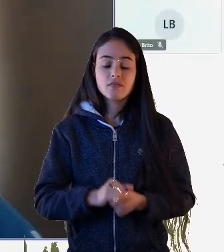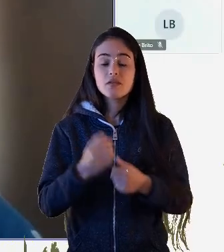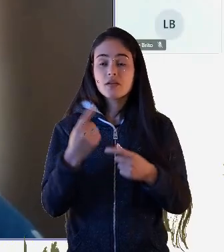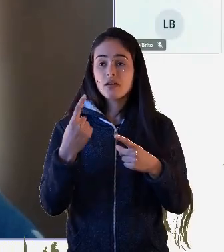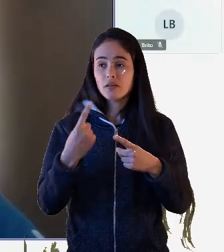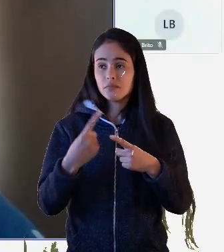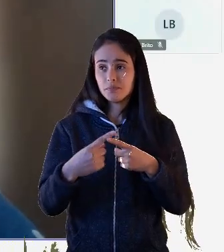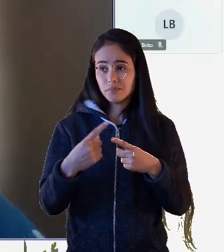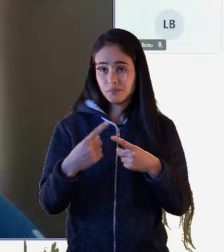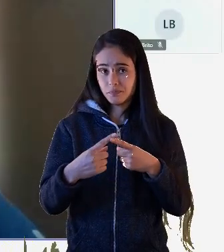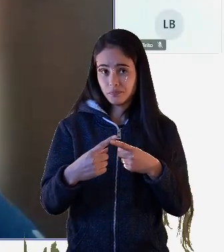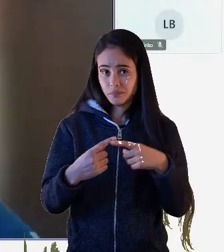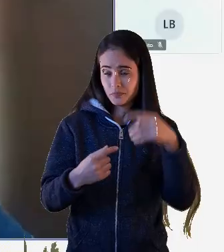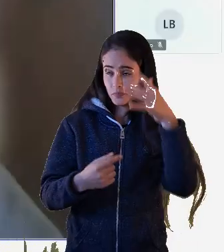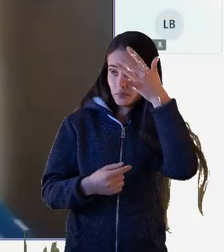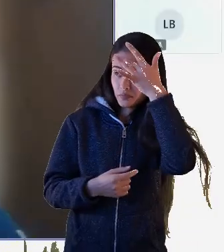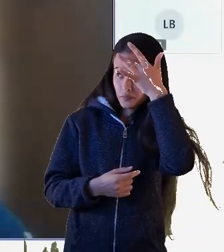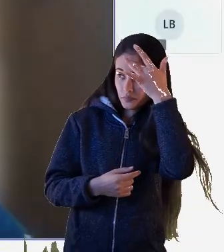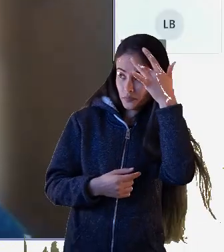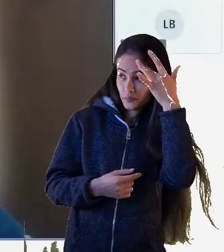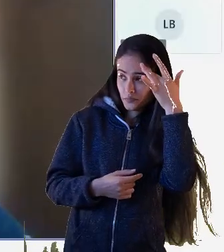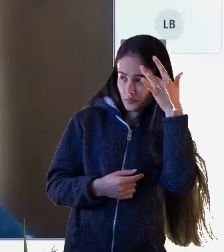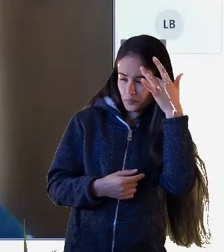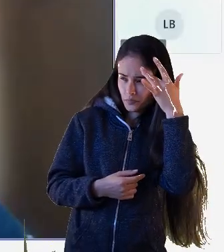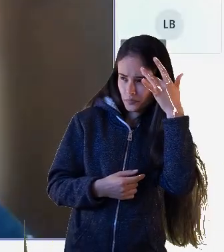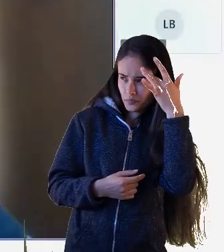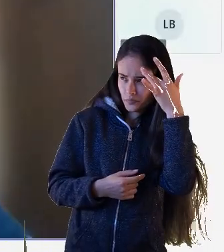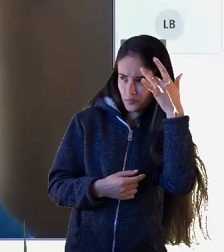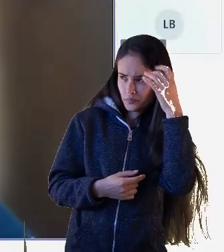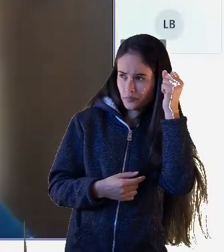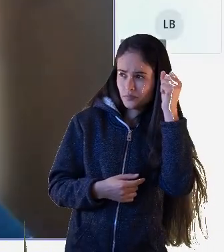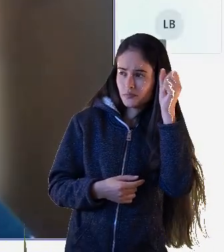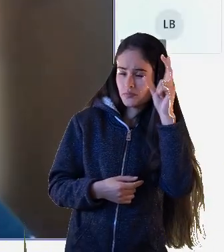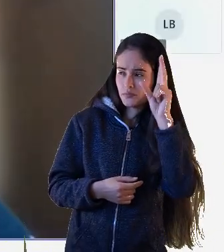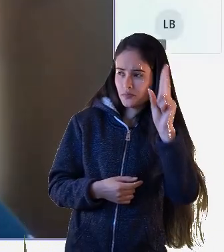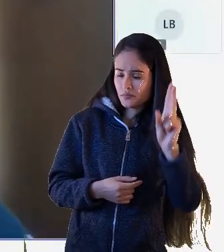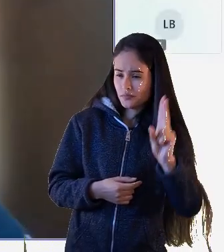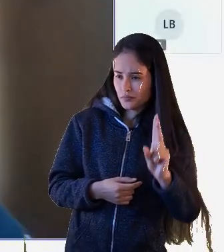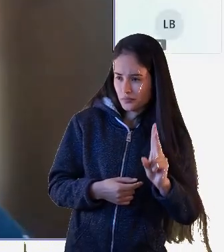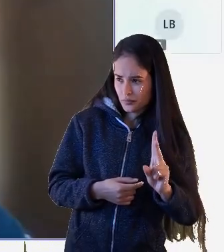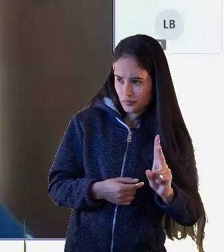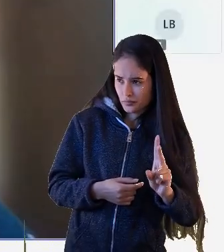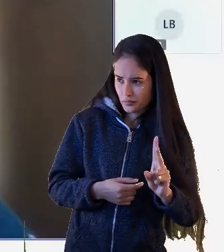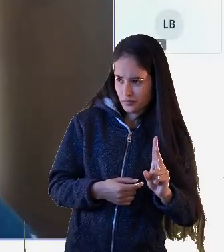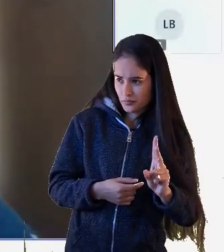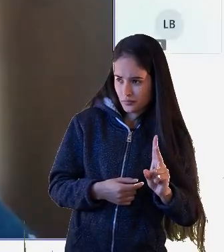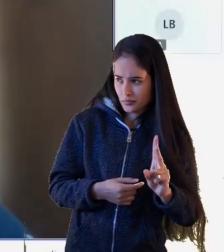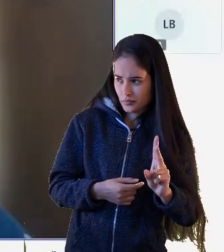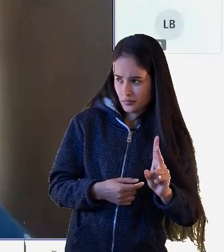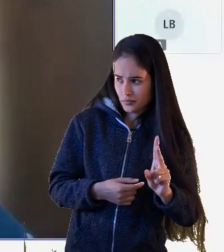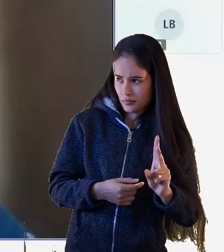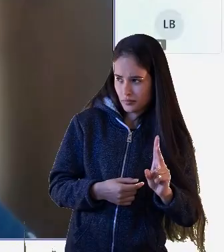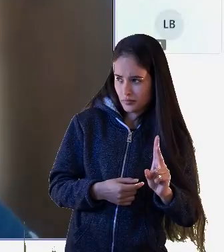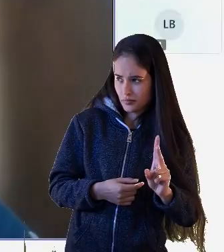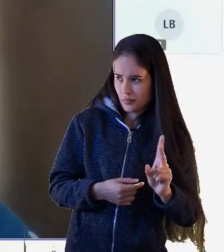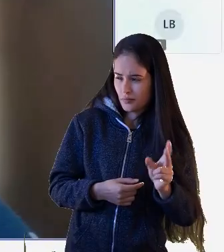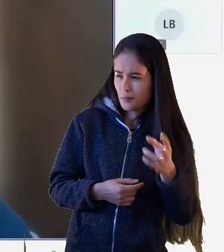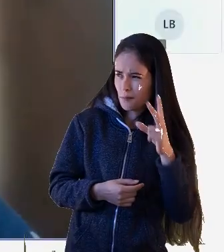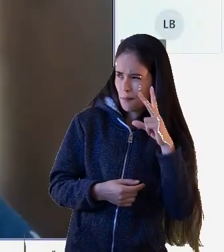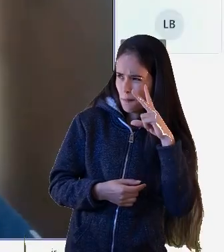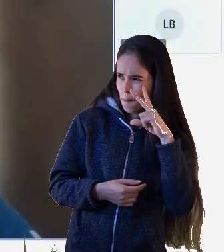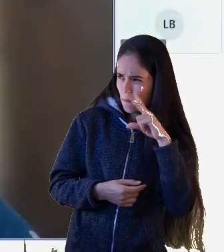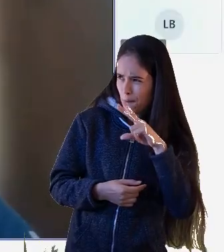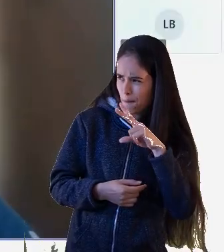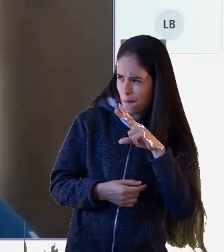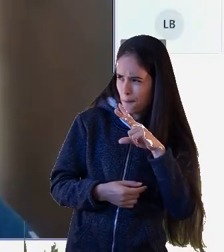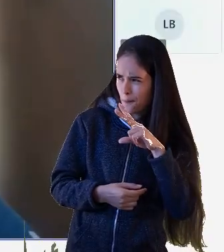né, até raspa às vezes, né, ou chega lá e amassa bastante quando tem um pouquinho de cabelo, para dizer